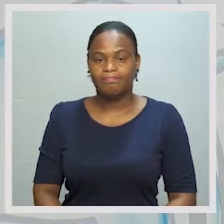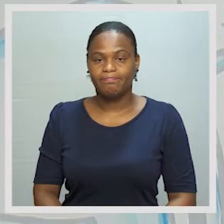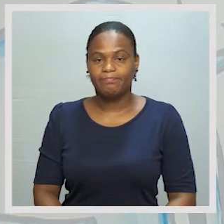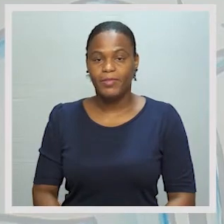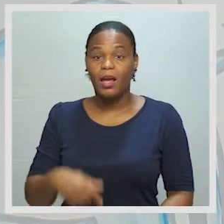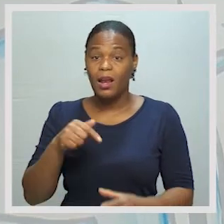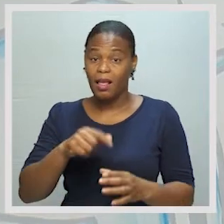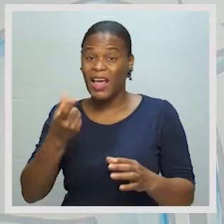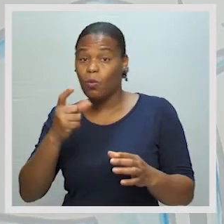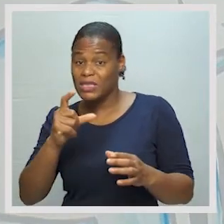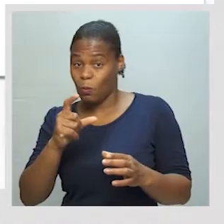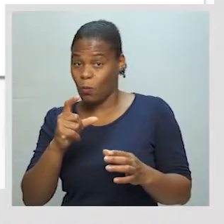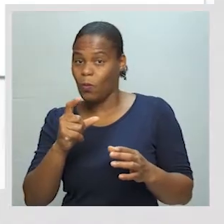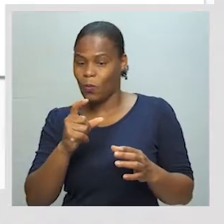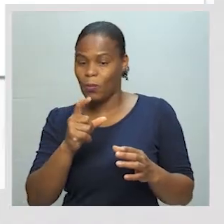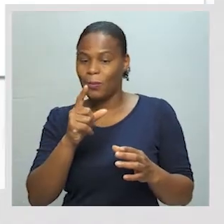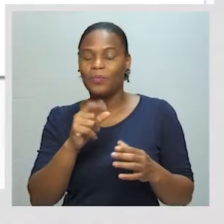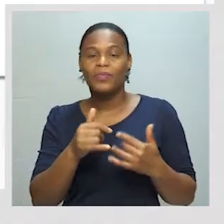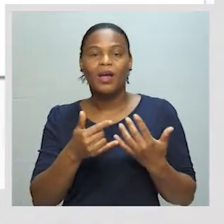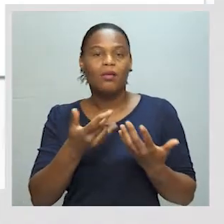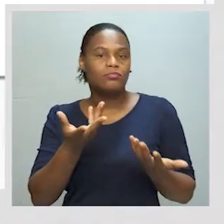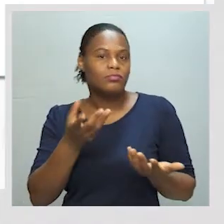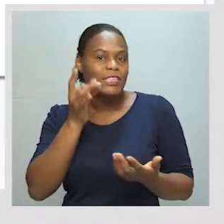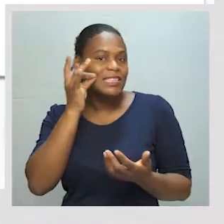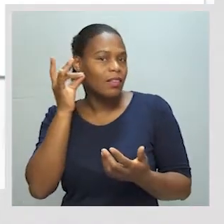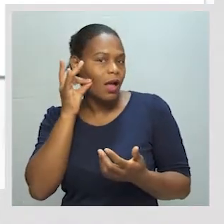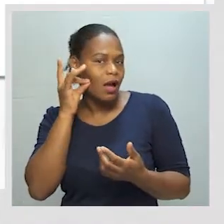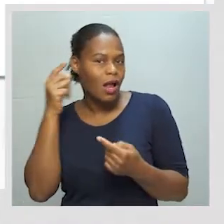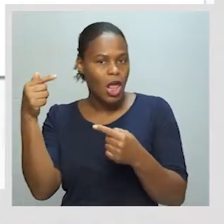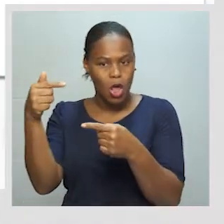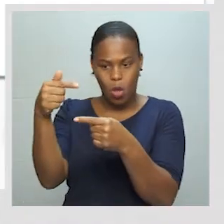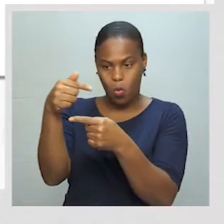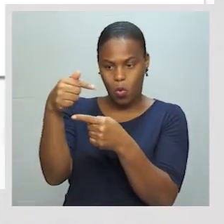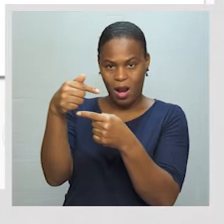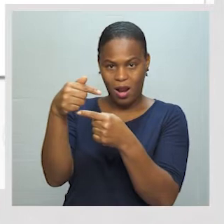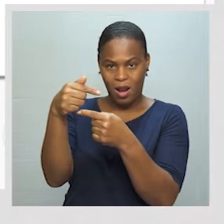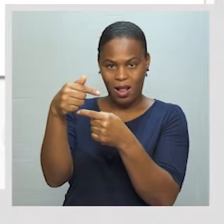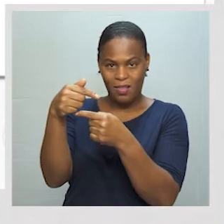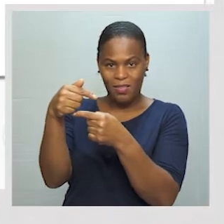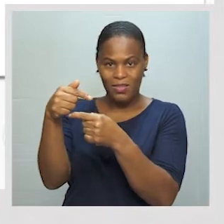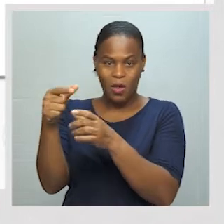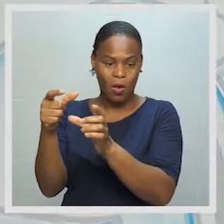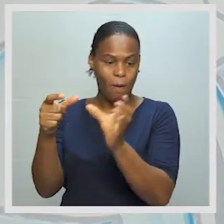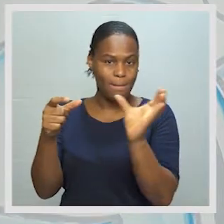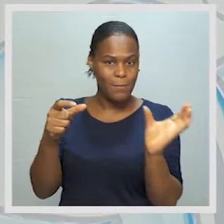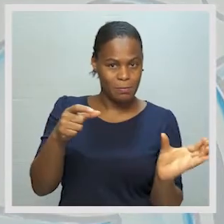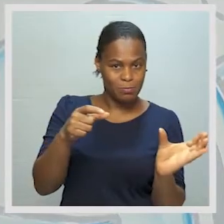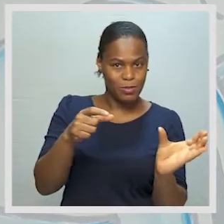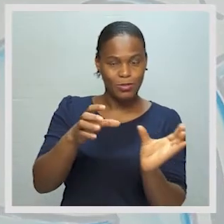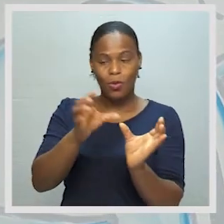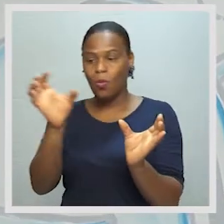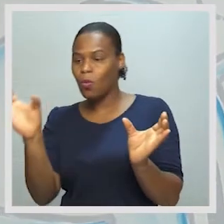Numa equação, o sinal igual separa os dois membros. Então,